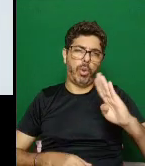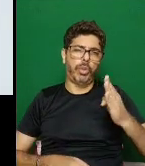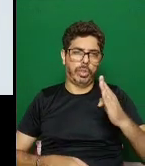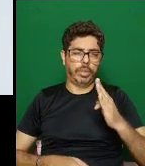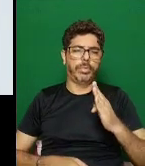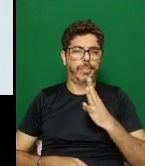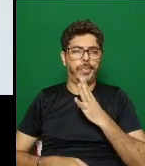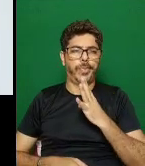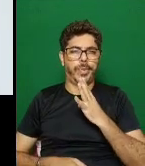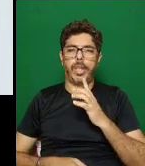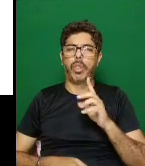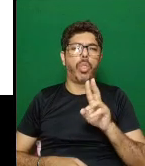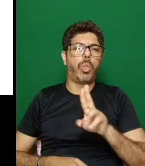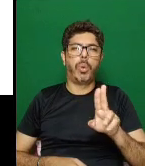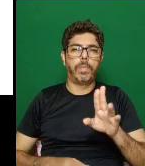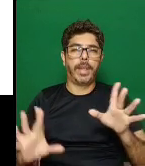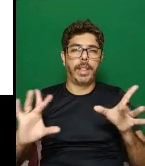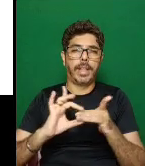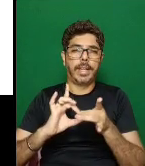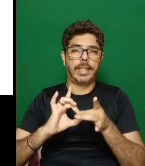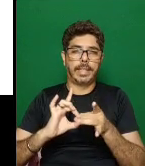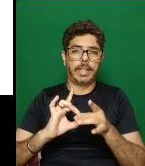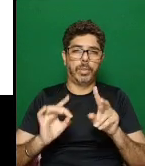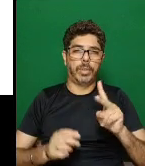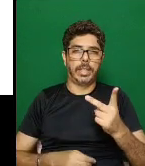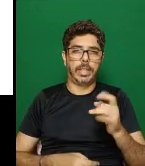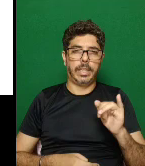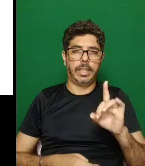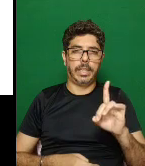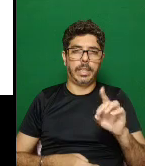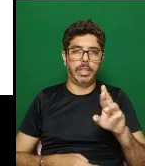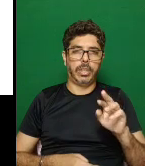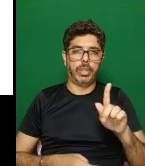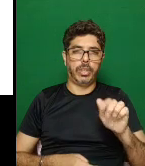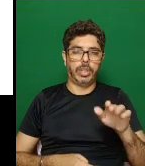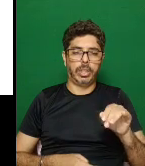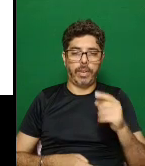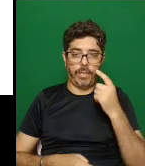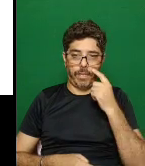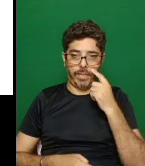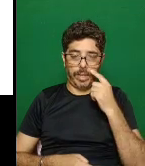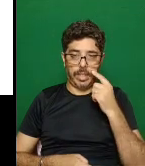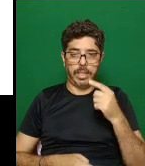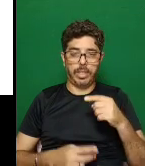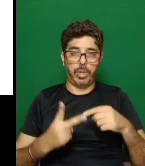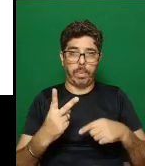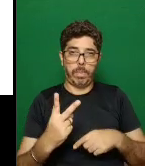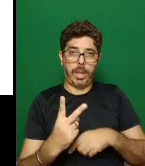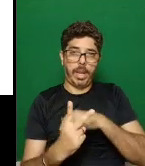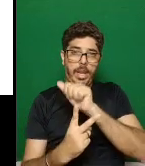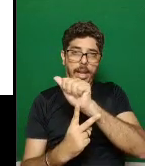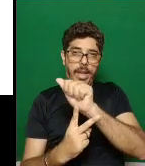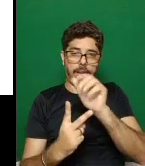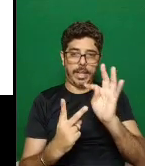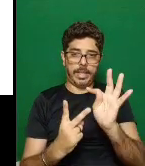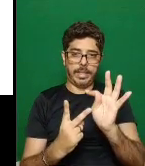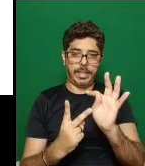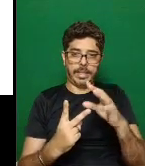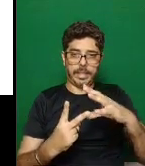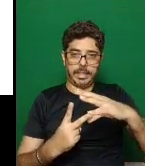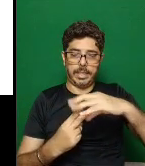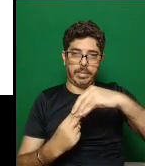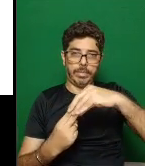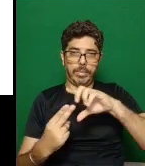denominadas ligações de hidrogênio. Note que o par timina-adenina, por exemplo, é estabilizado por 2 ligações de